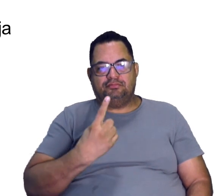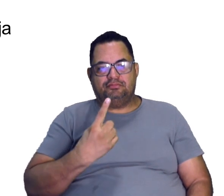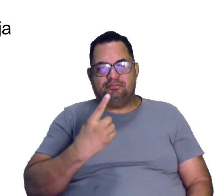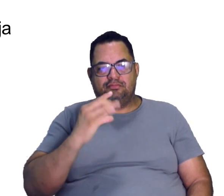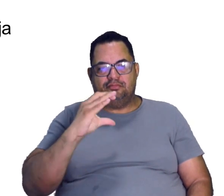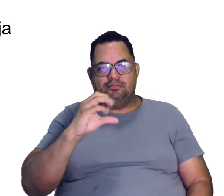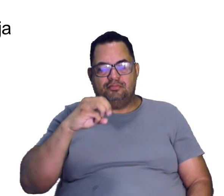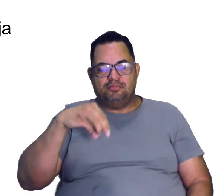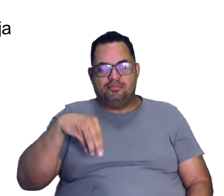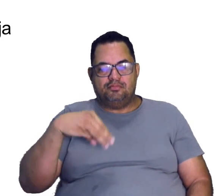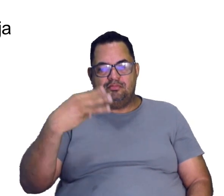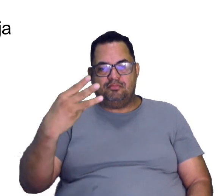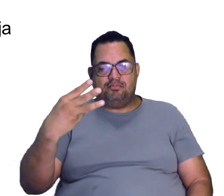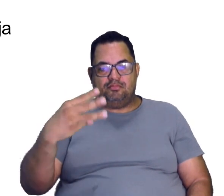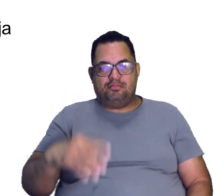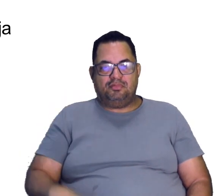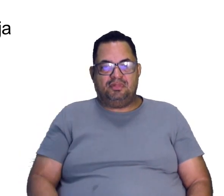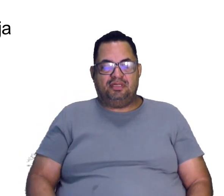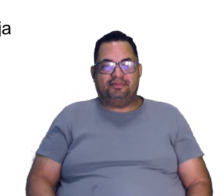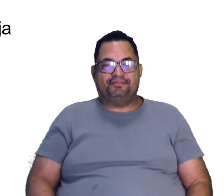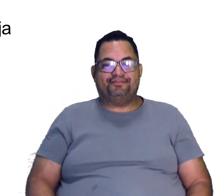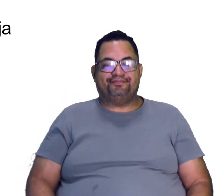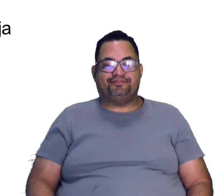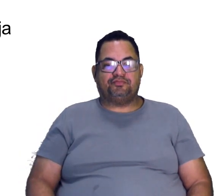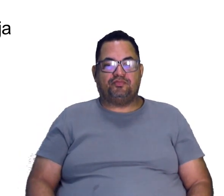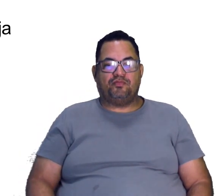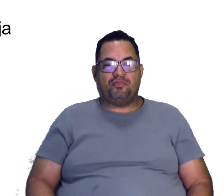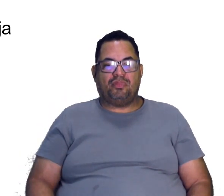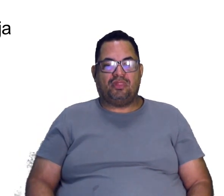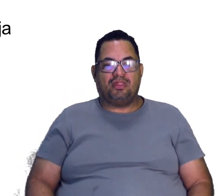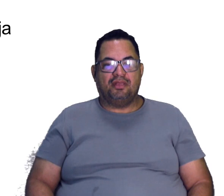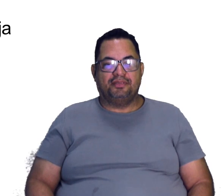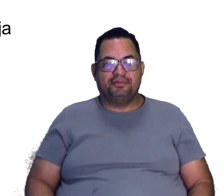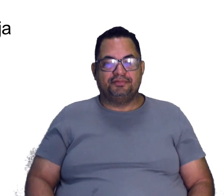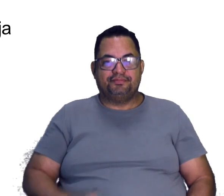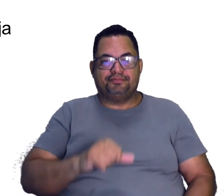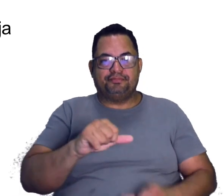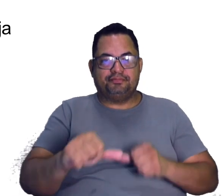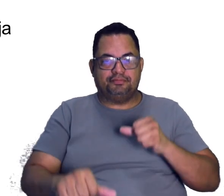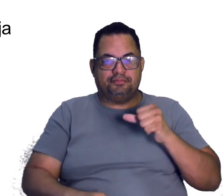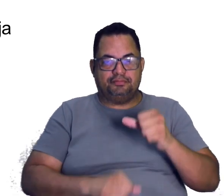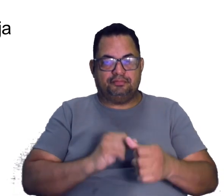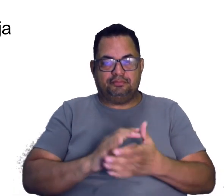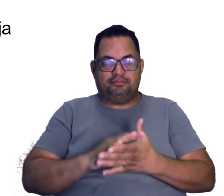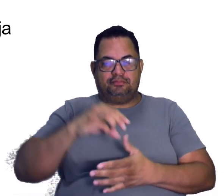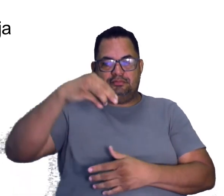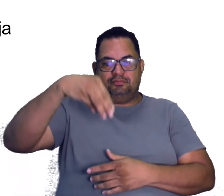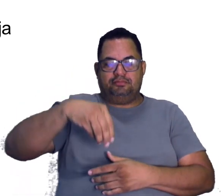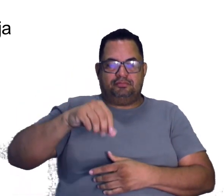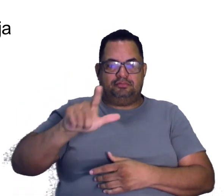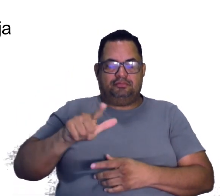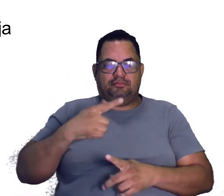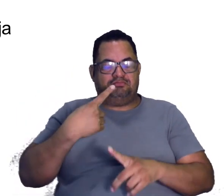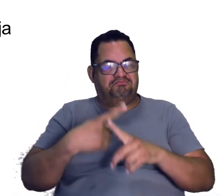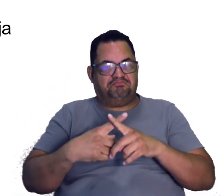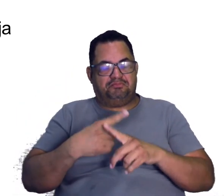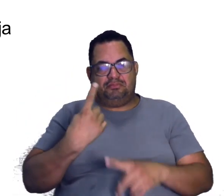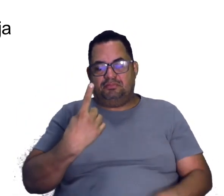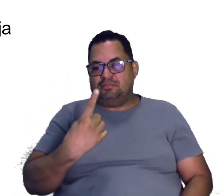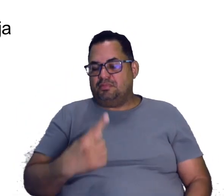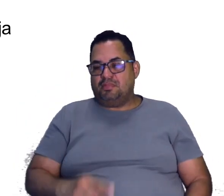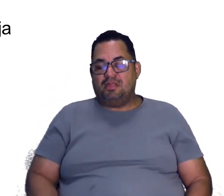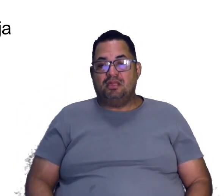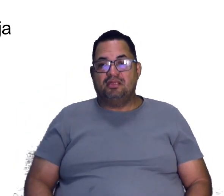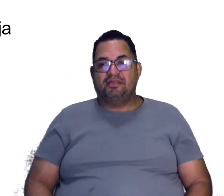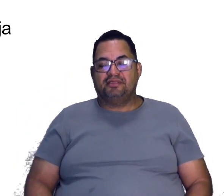1000 centímetros cúbicos. Se a gente pedir para você converter para ml, você não vai multiplicar por 1000 de novo,